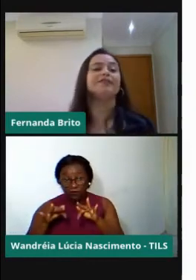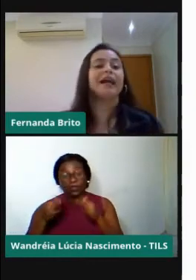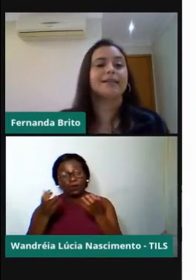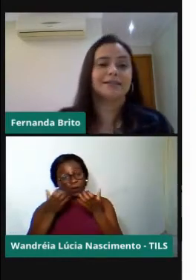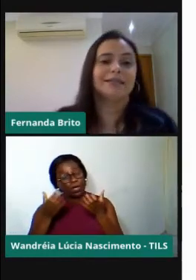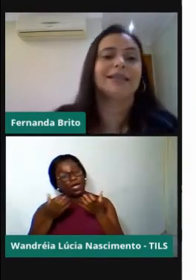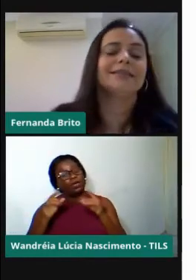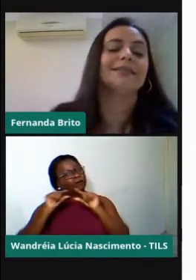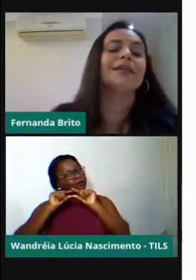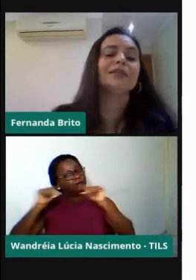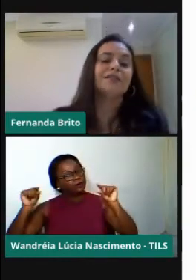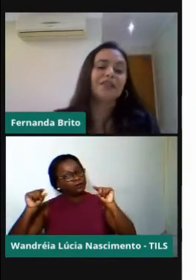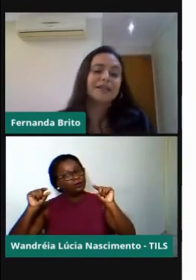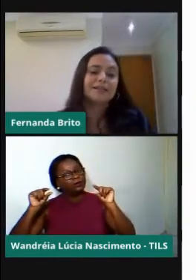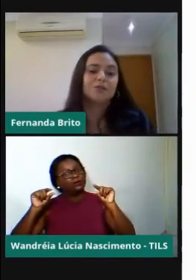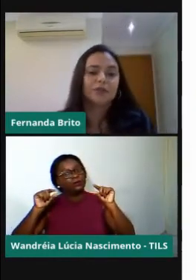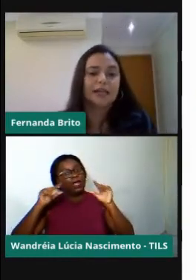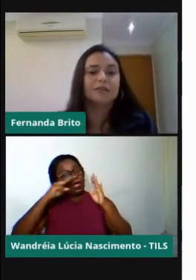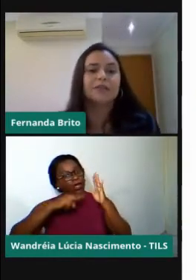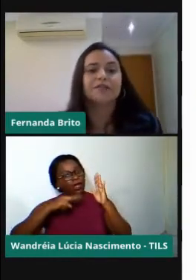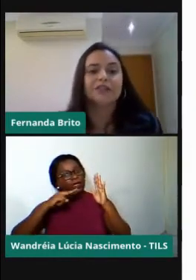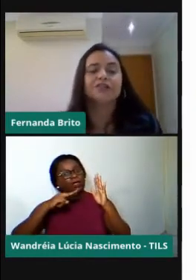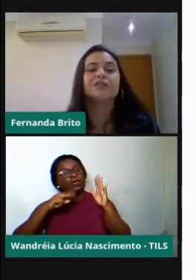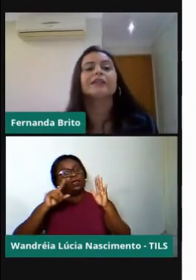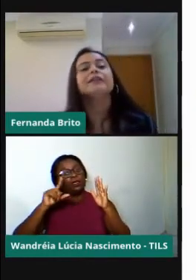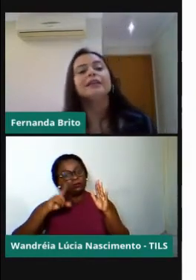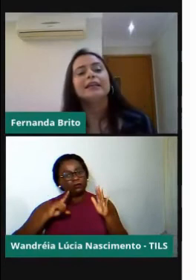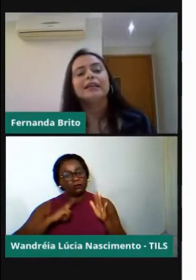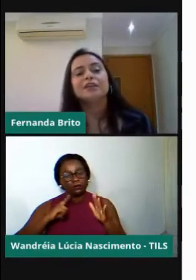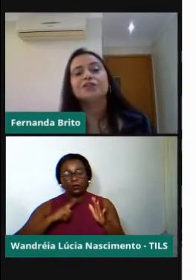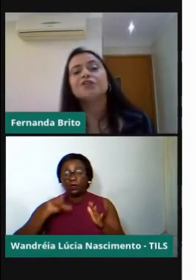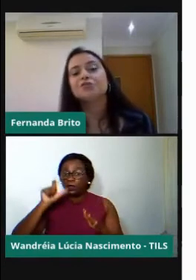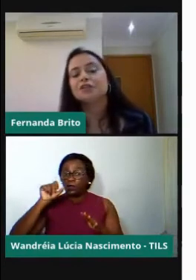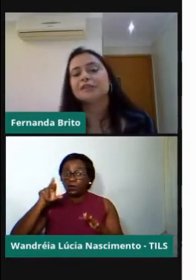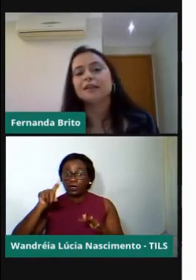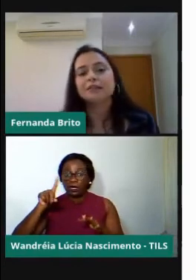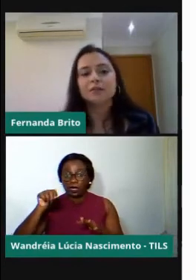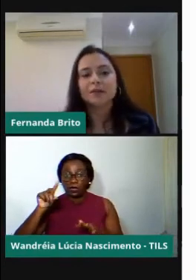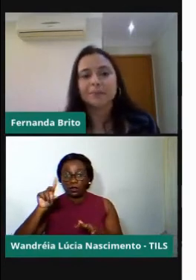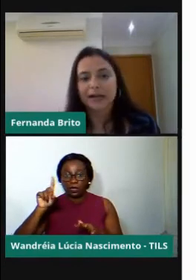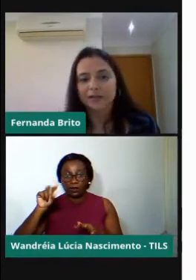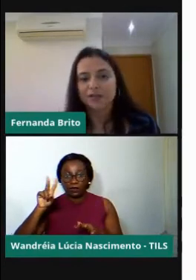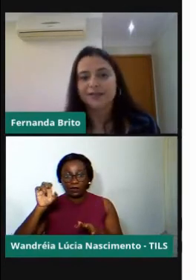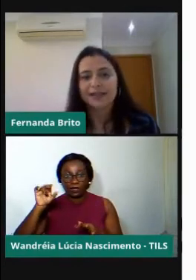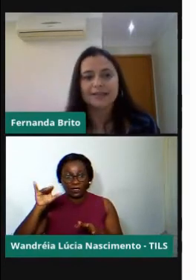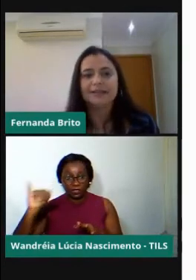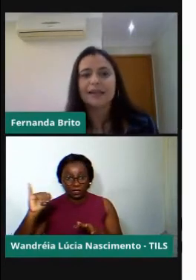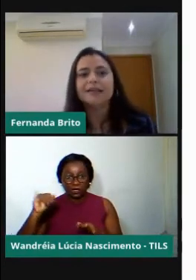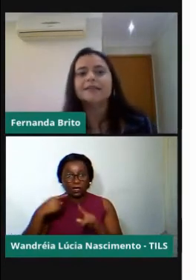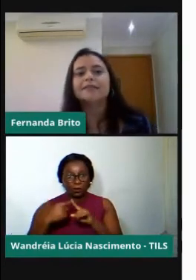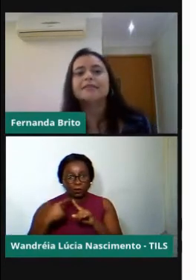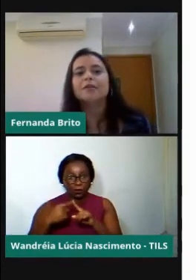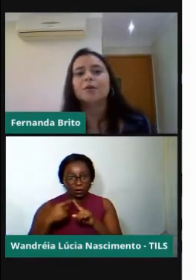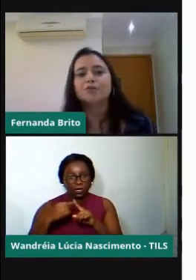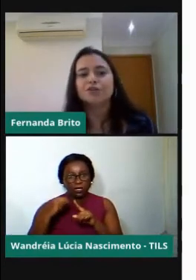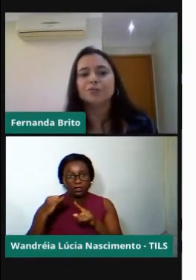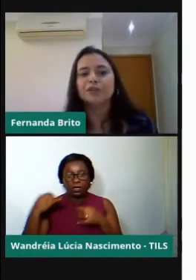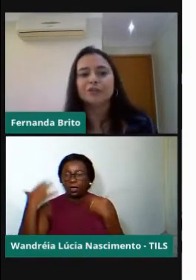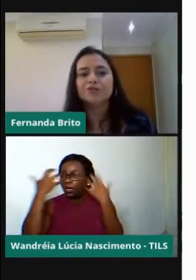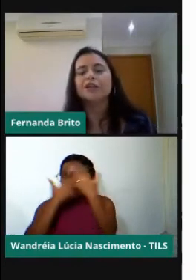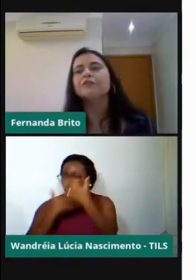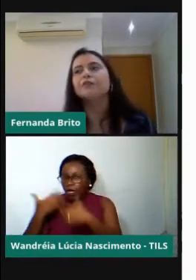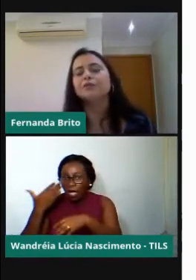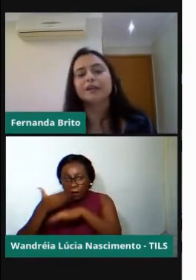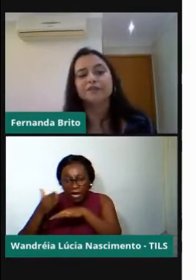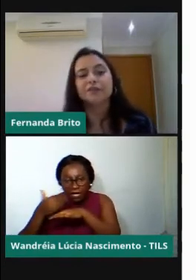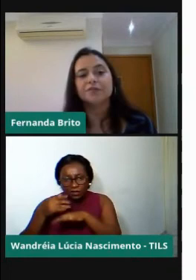falando essa frase, né, citando essa frase do Leonardo da Vinci, né, que diz que os que se encantam com a prática sem a ciência são como os